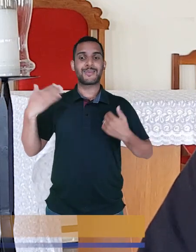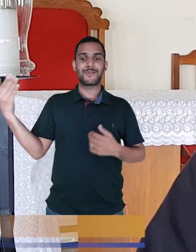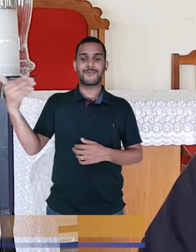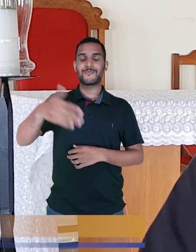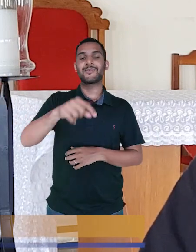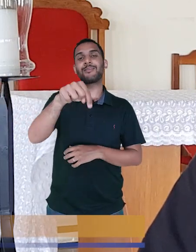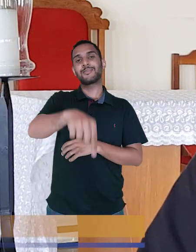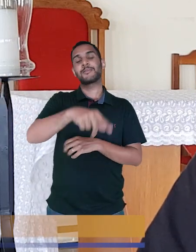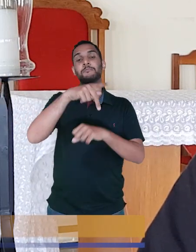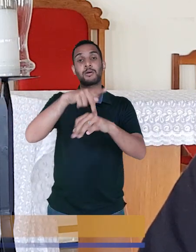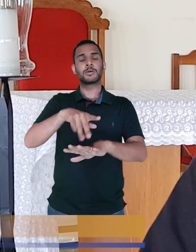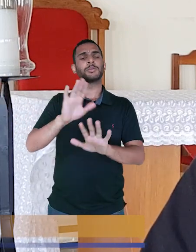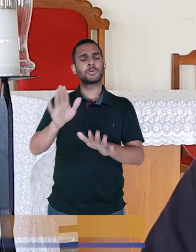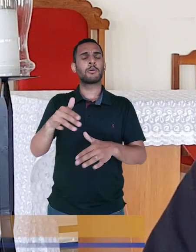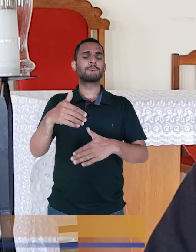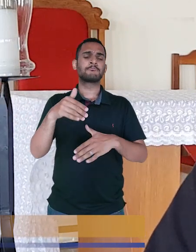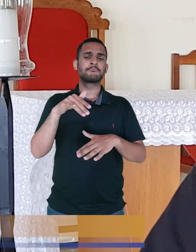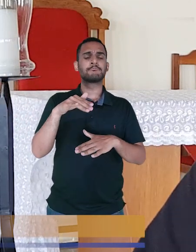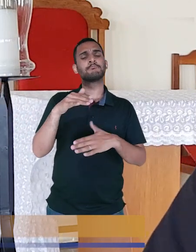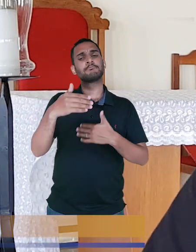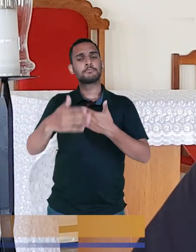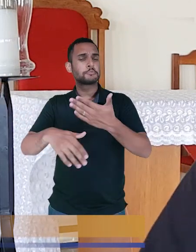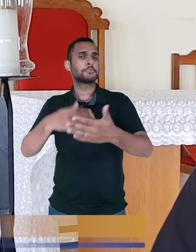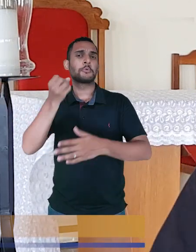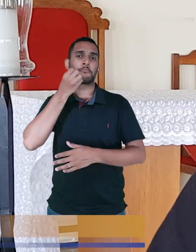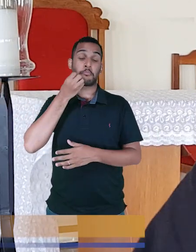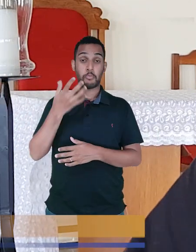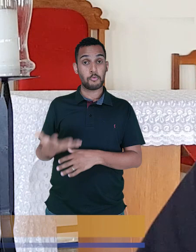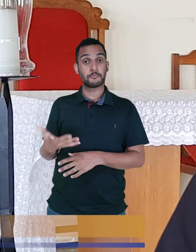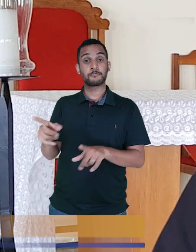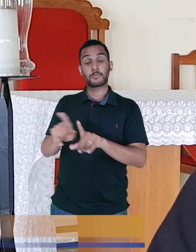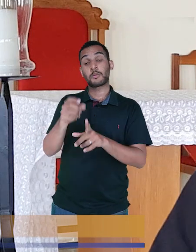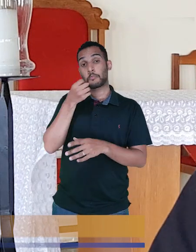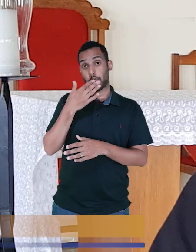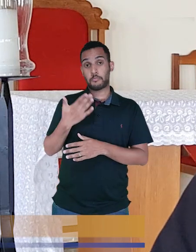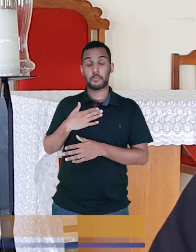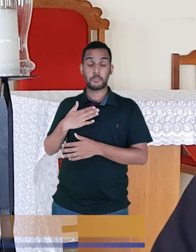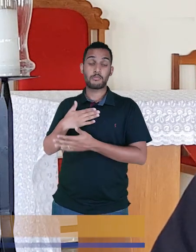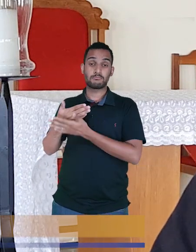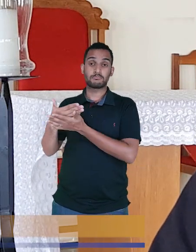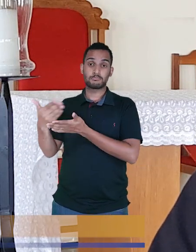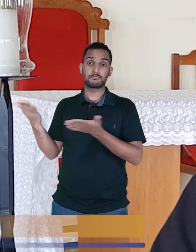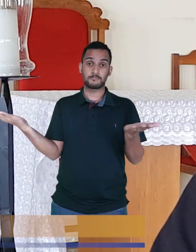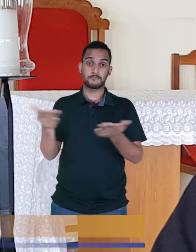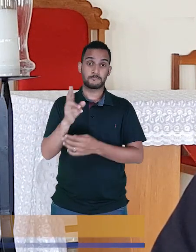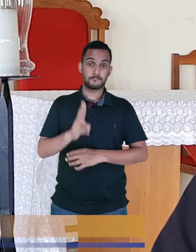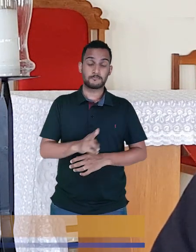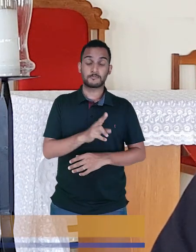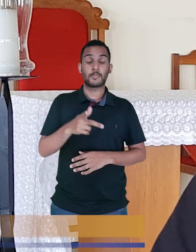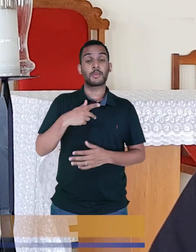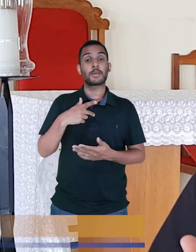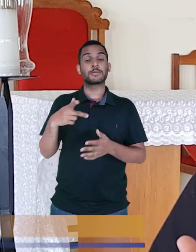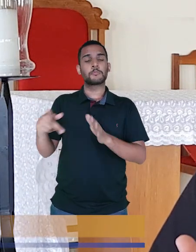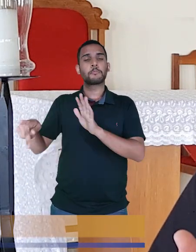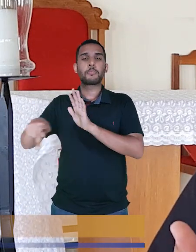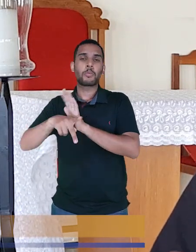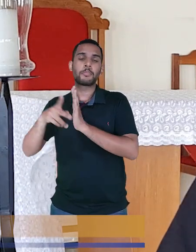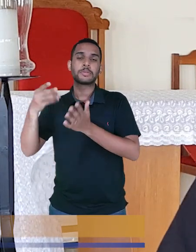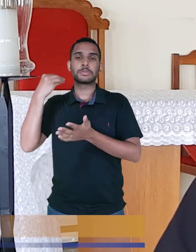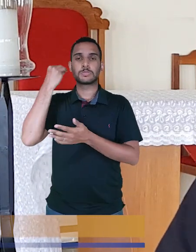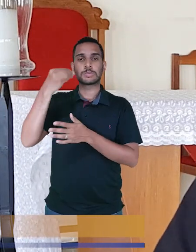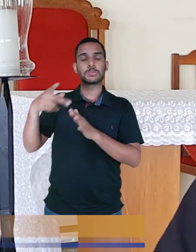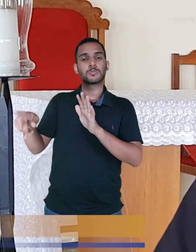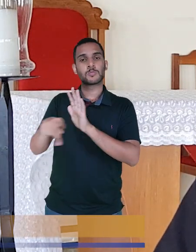uma alegria vir para uma paróquia que já tem um ritmo bom. Então isso é bom para mim que estou iniciando, né?